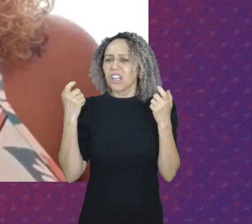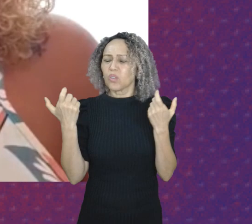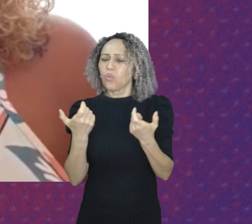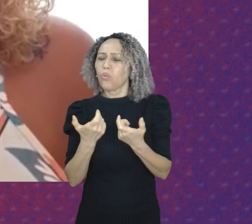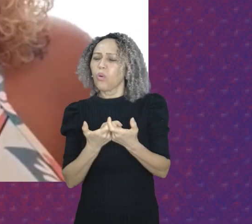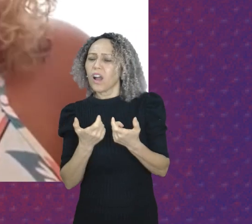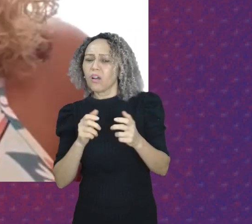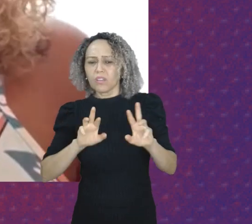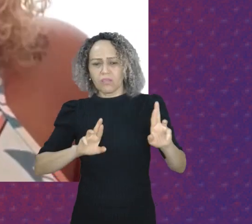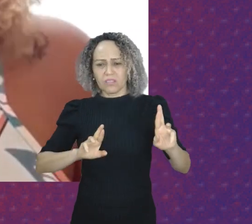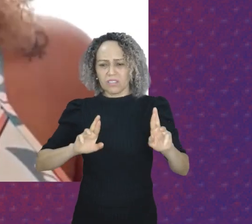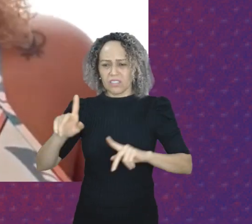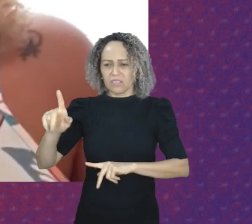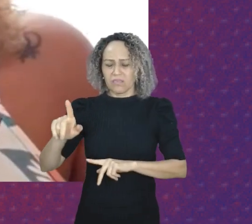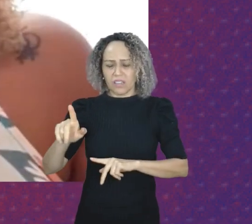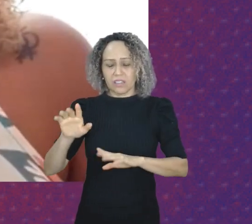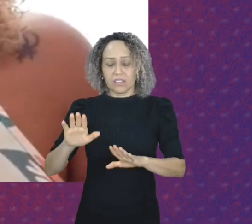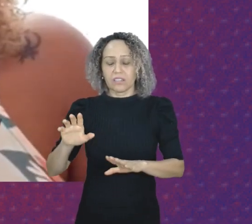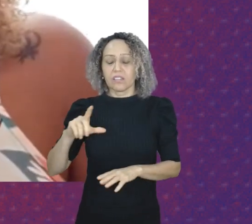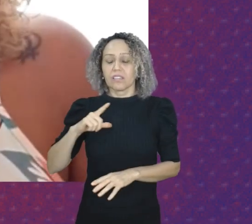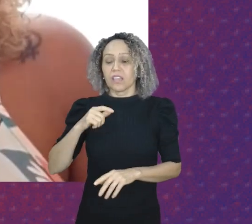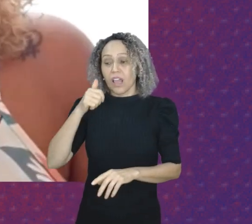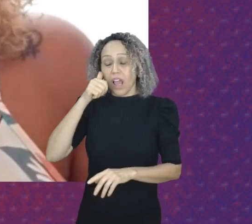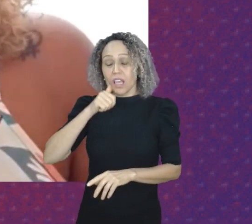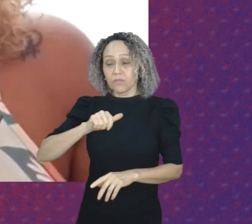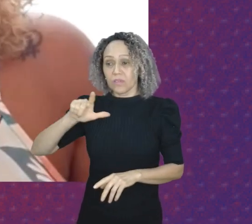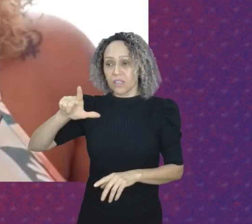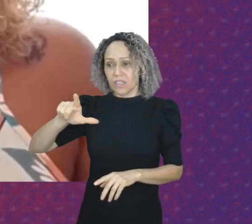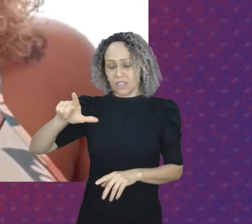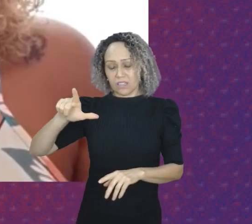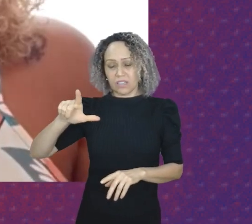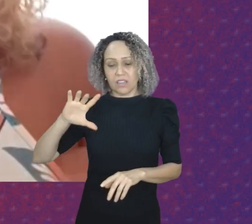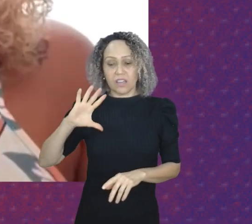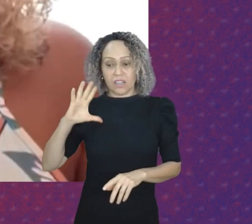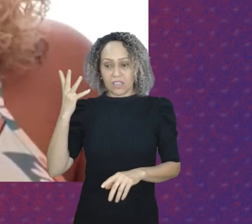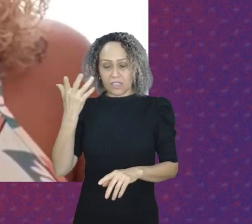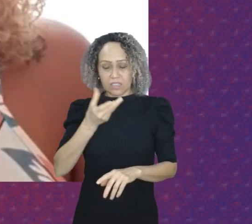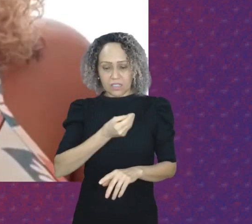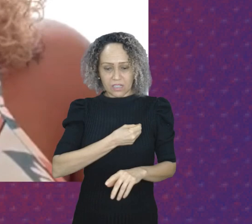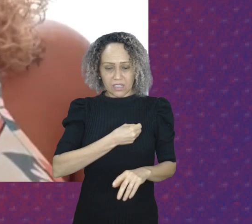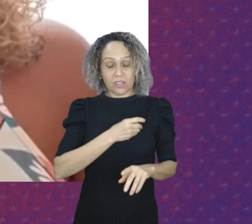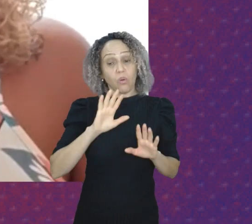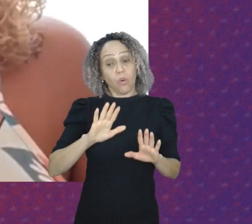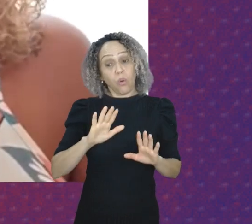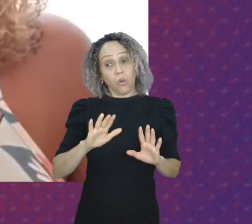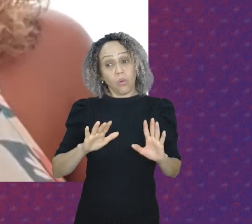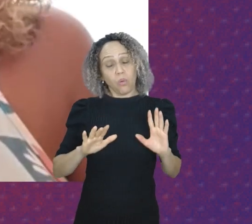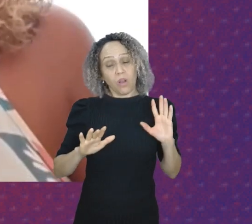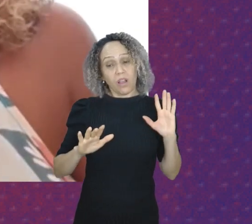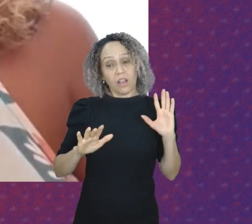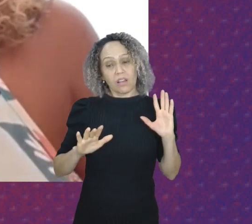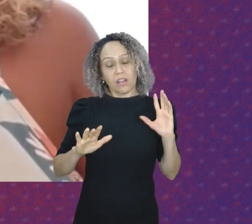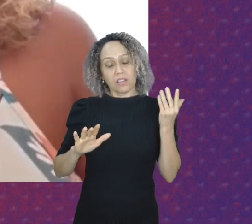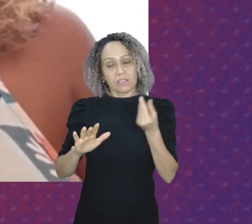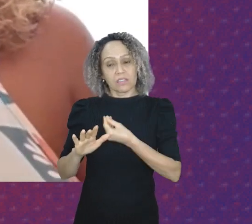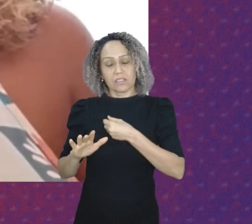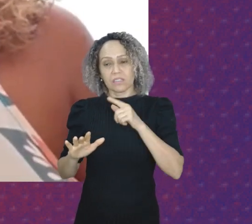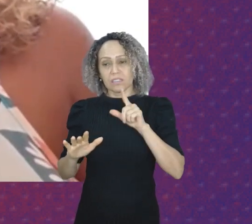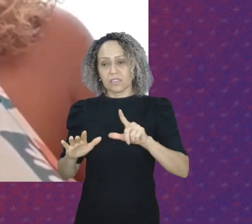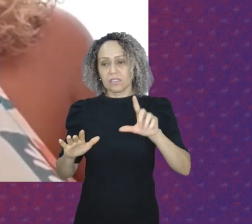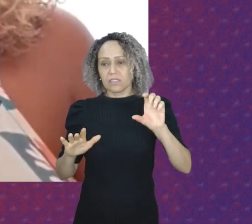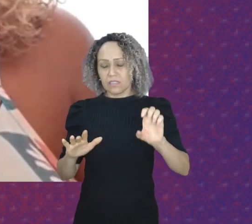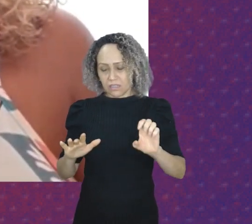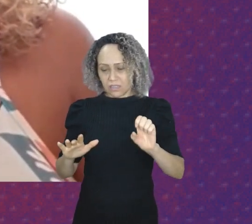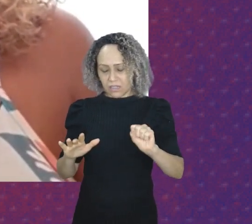aí as lestrans ou as translésbicas se organizando nesse sentido. Então,